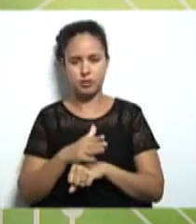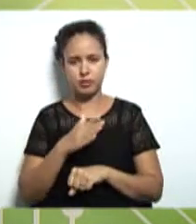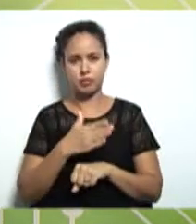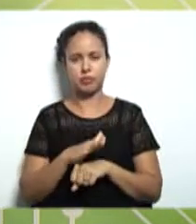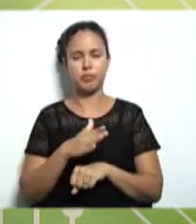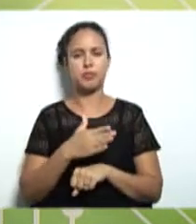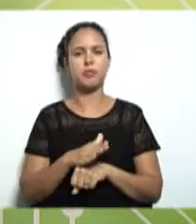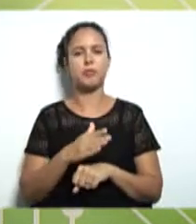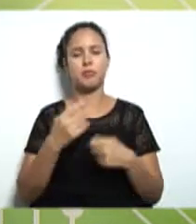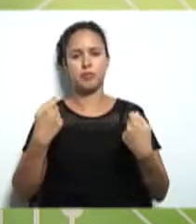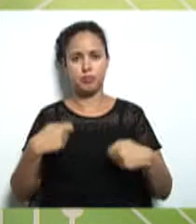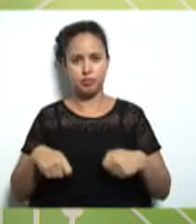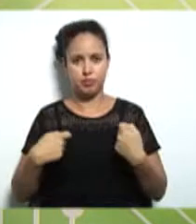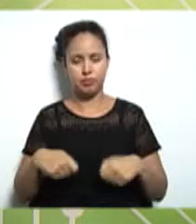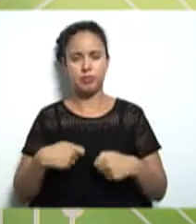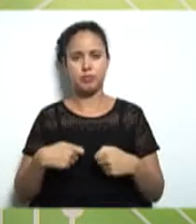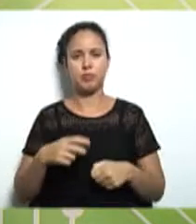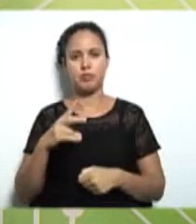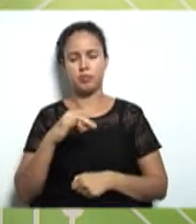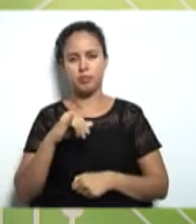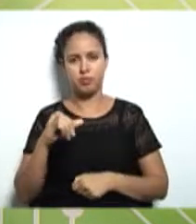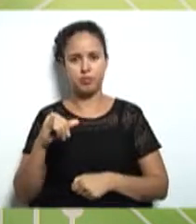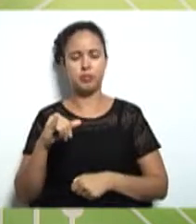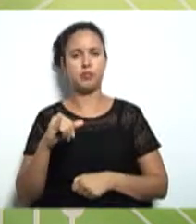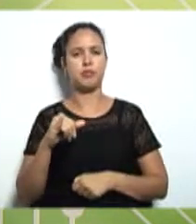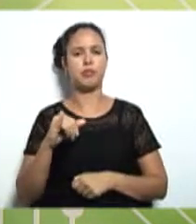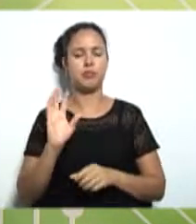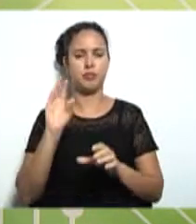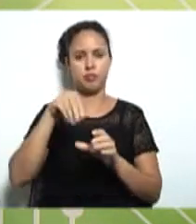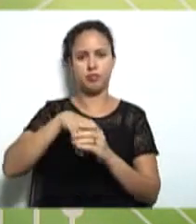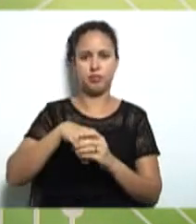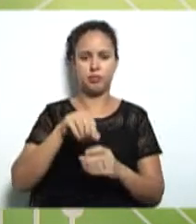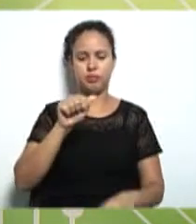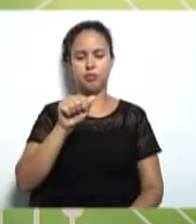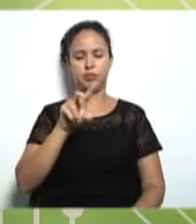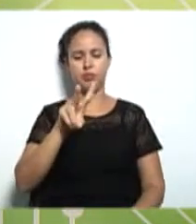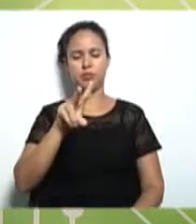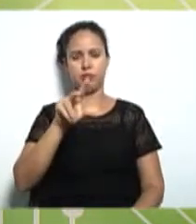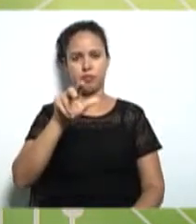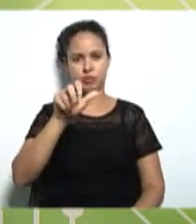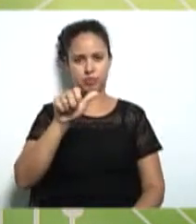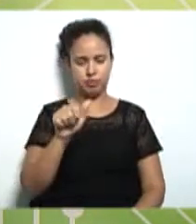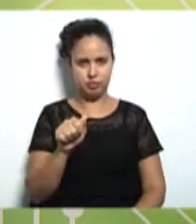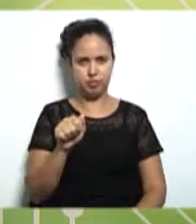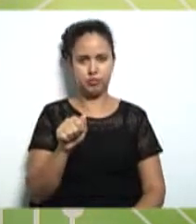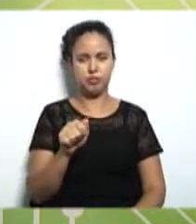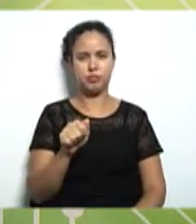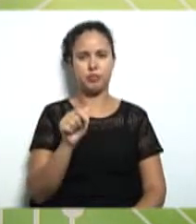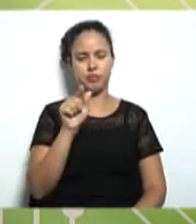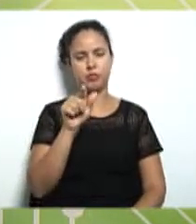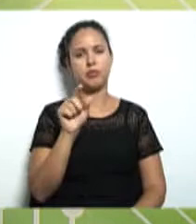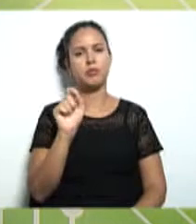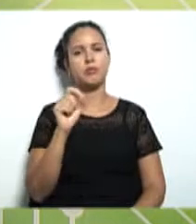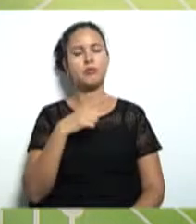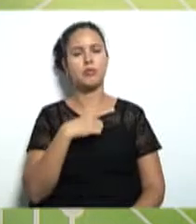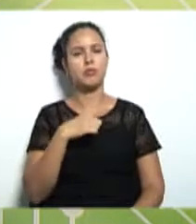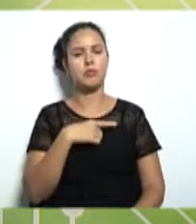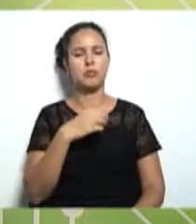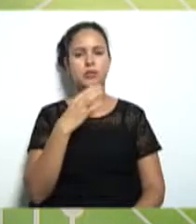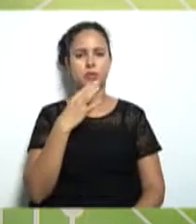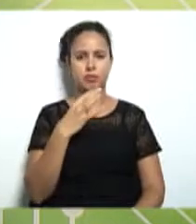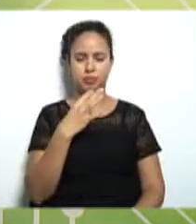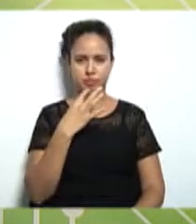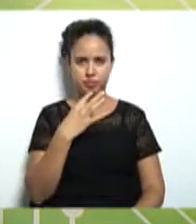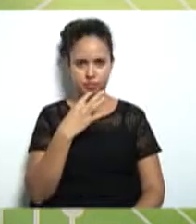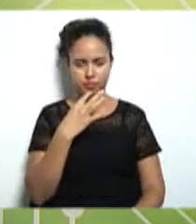Quando tiver necessidade, vai ficar no seu ambiente, aí você pode ir lá e acessar para você ter o